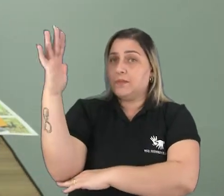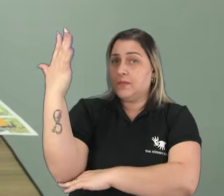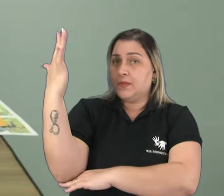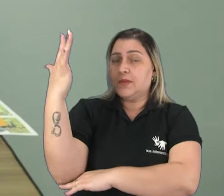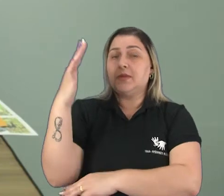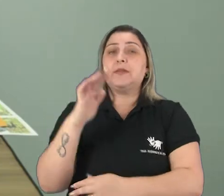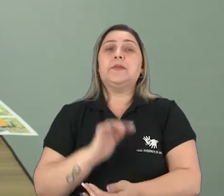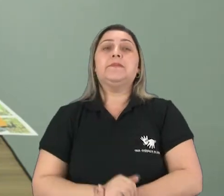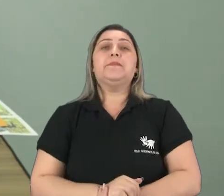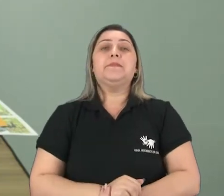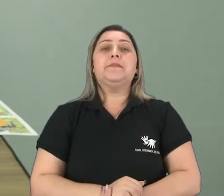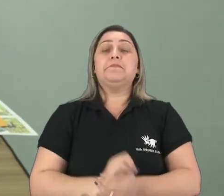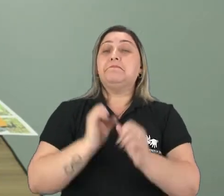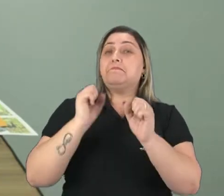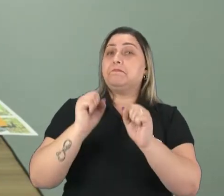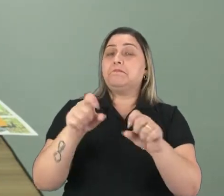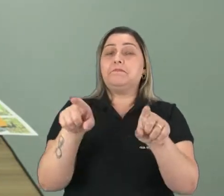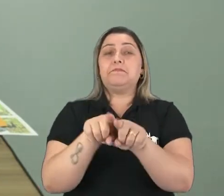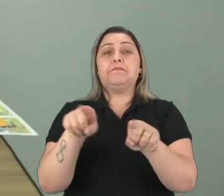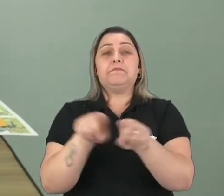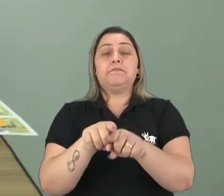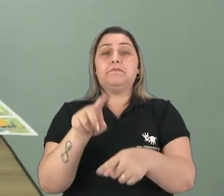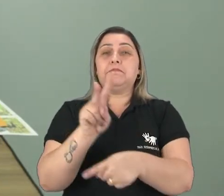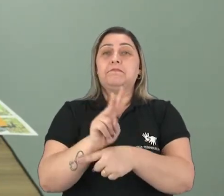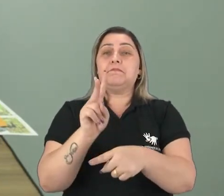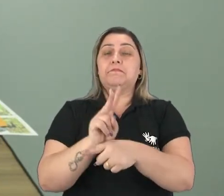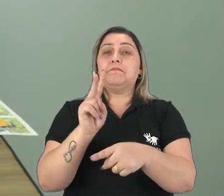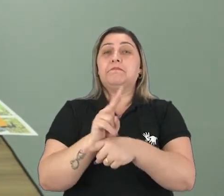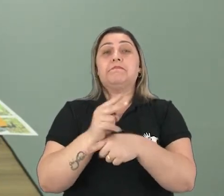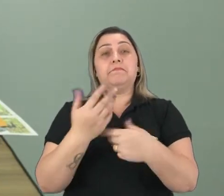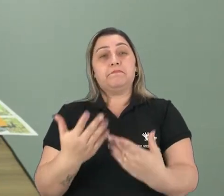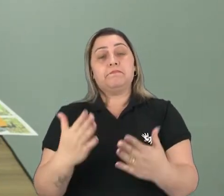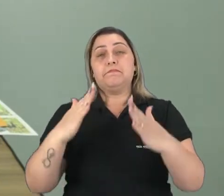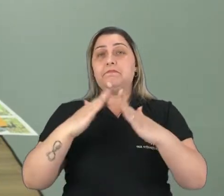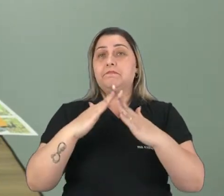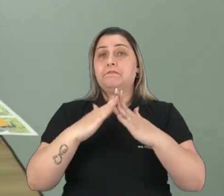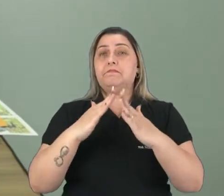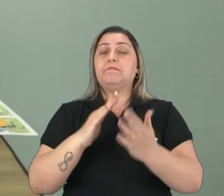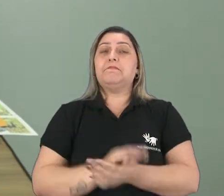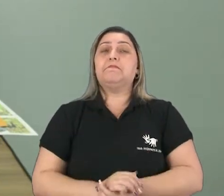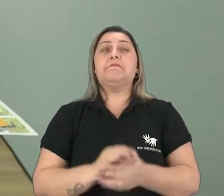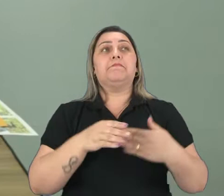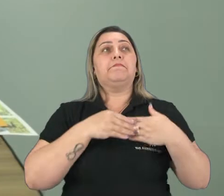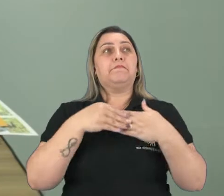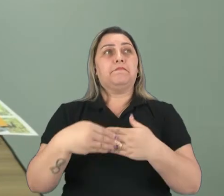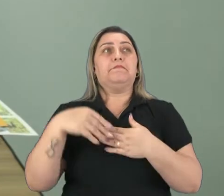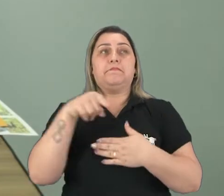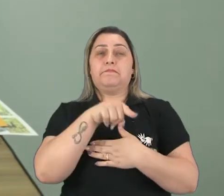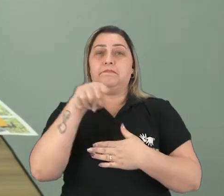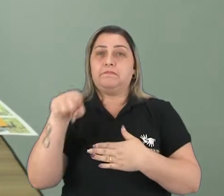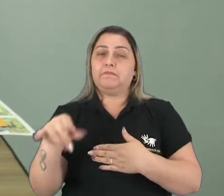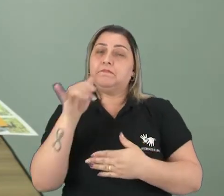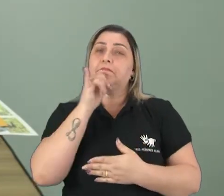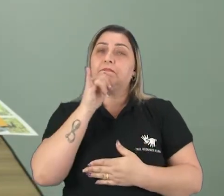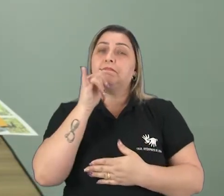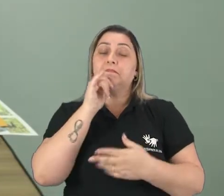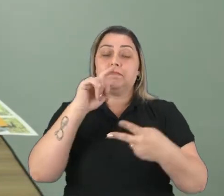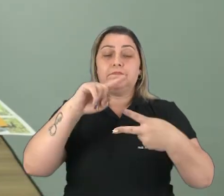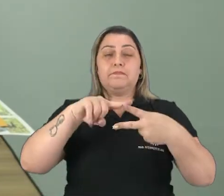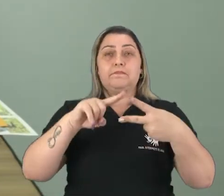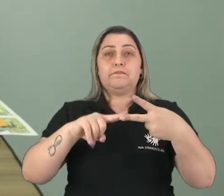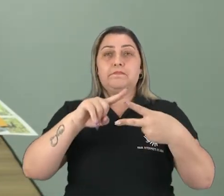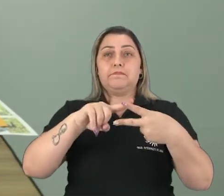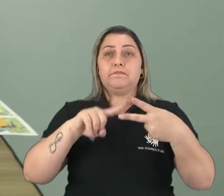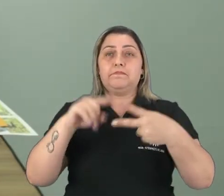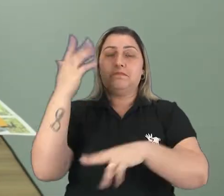são frutíferas, nós podemos também cultivar no nosso quintal de casa. Eu trouxe aqui para vocês o exemplo de